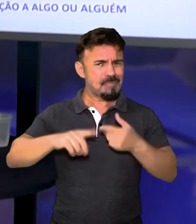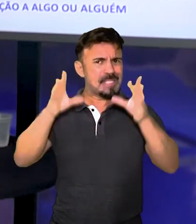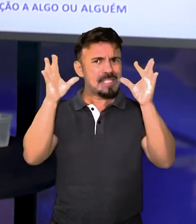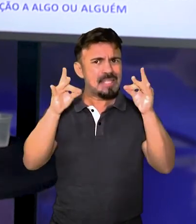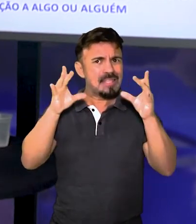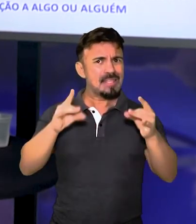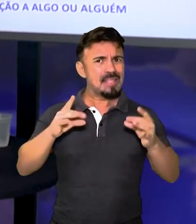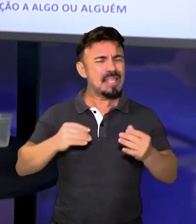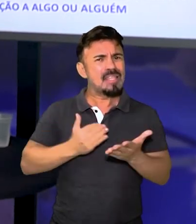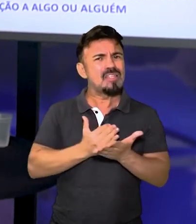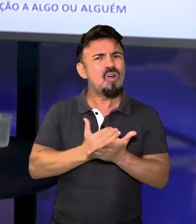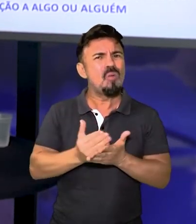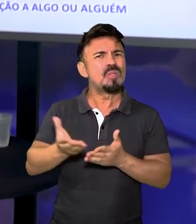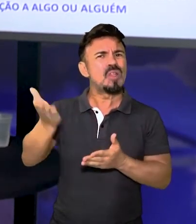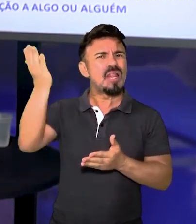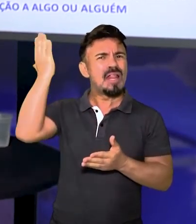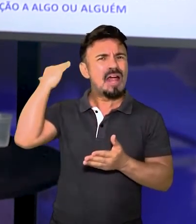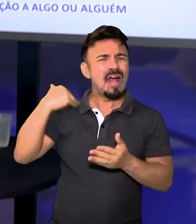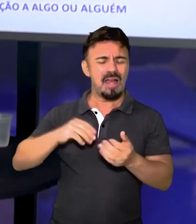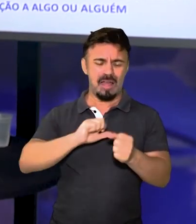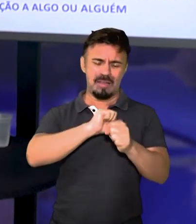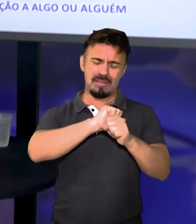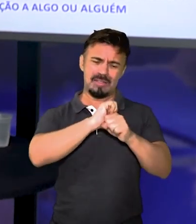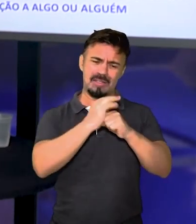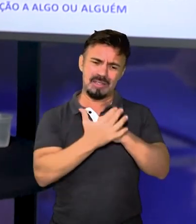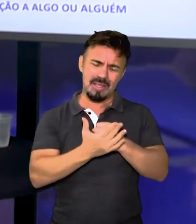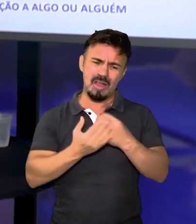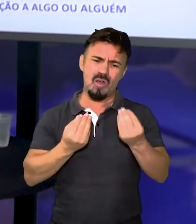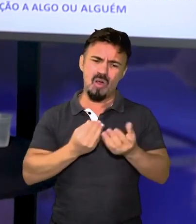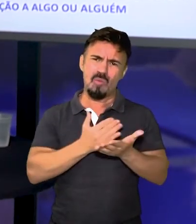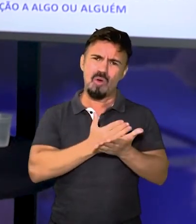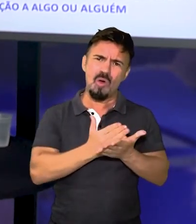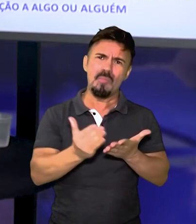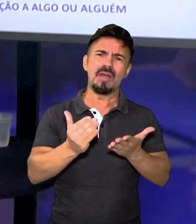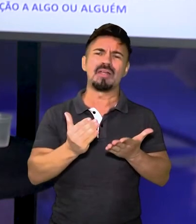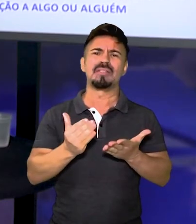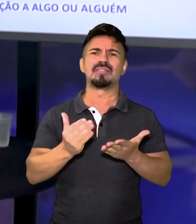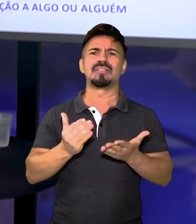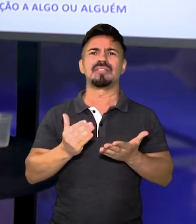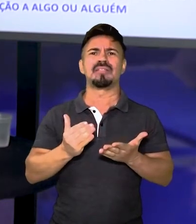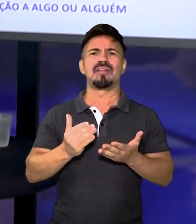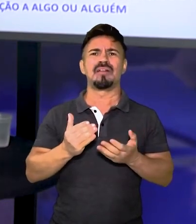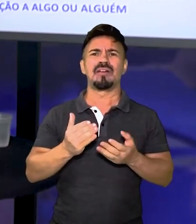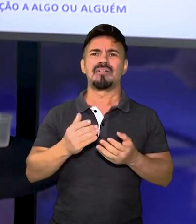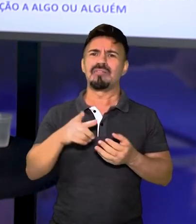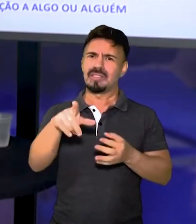você vendo agora o que passou desde o início, como você se sentiu.